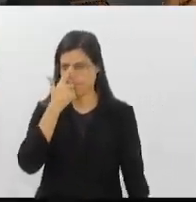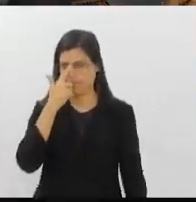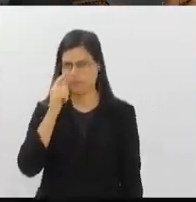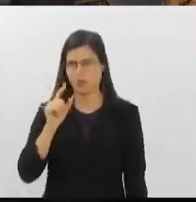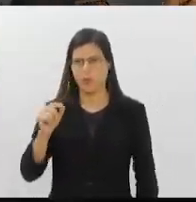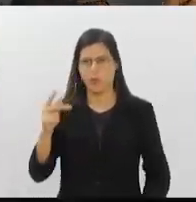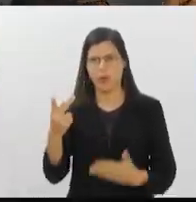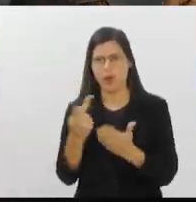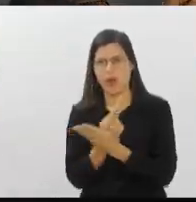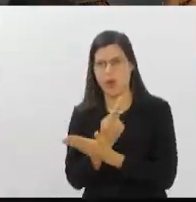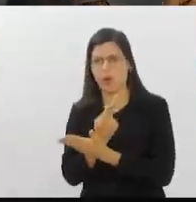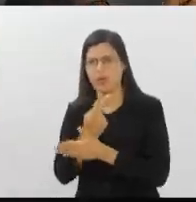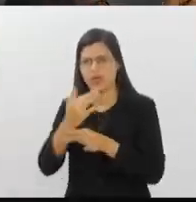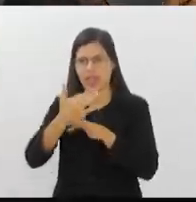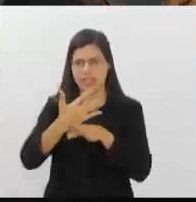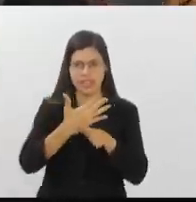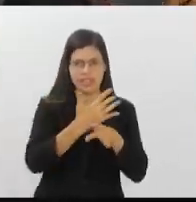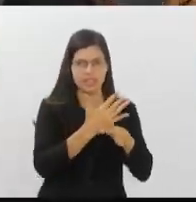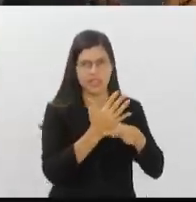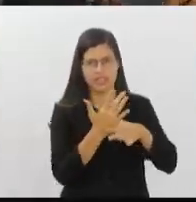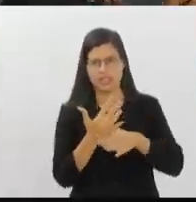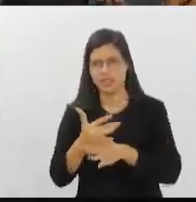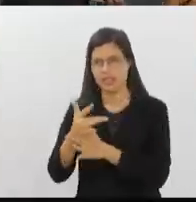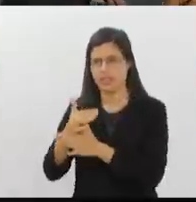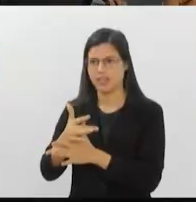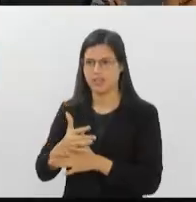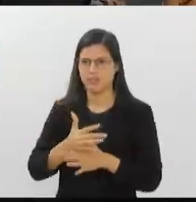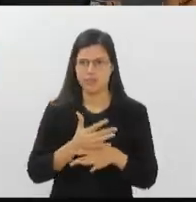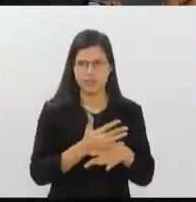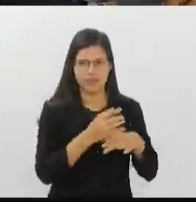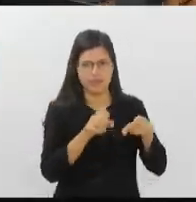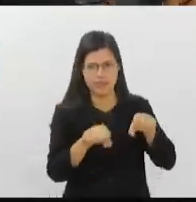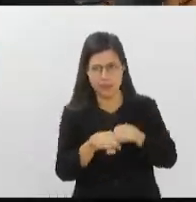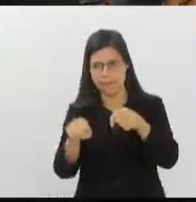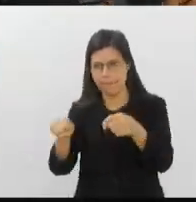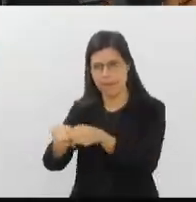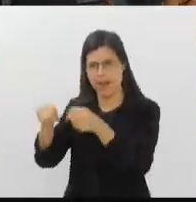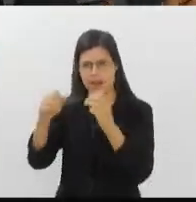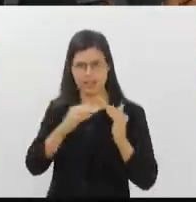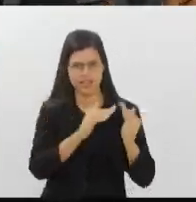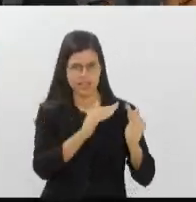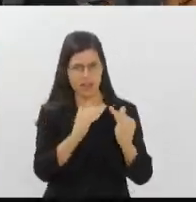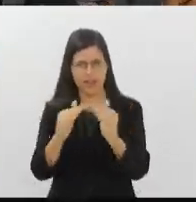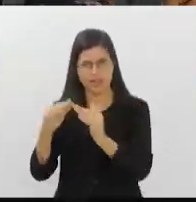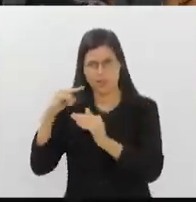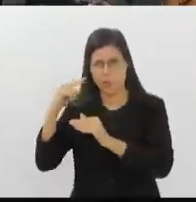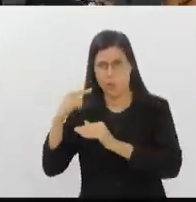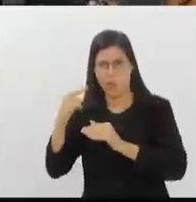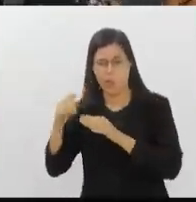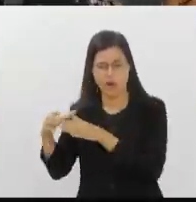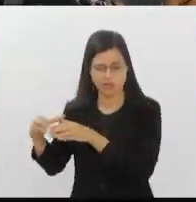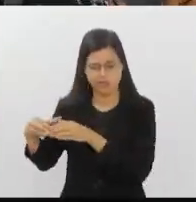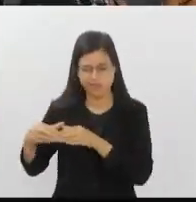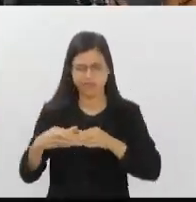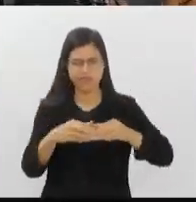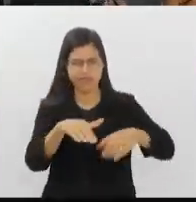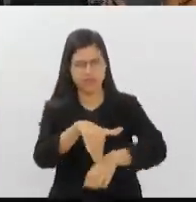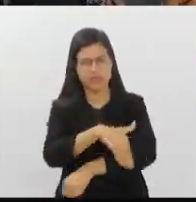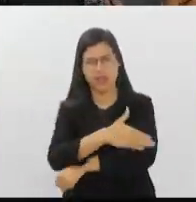que acontece na cidade. Quebrar as grades, a loucura tá na rua. O povo endoida